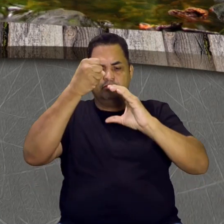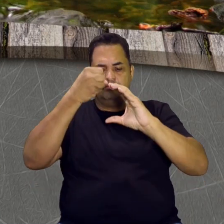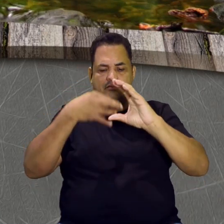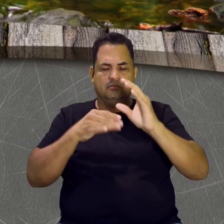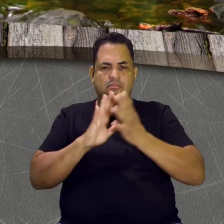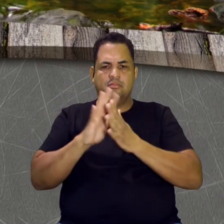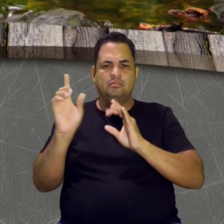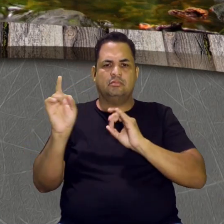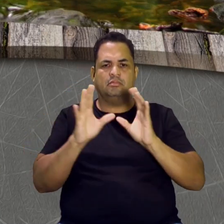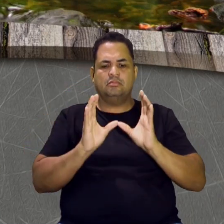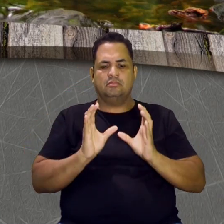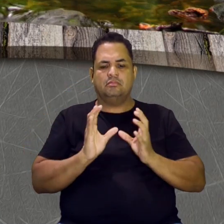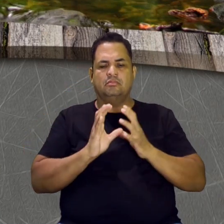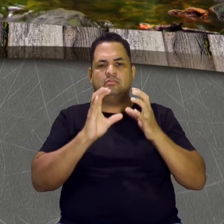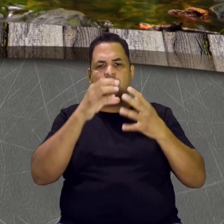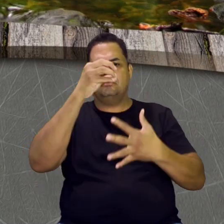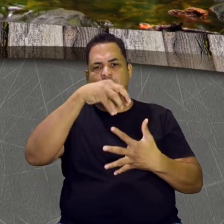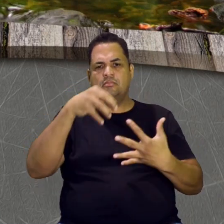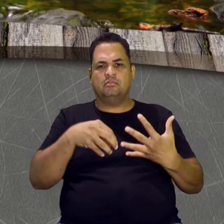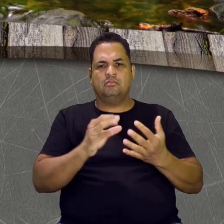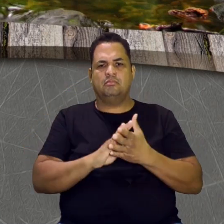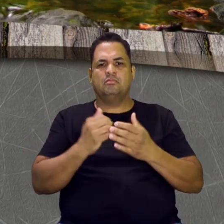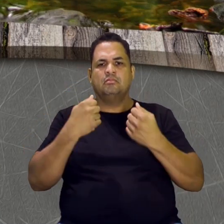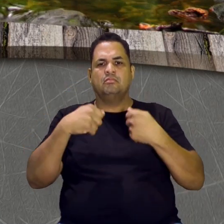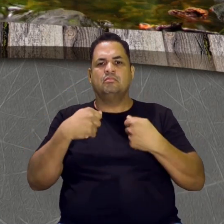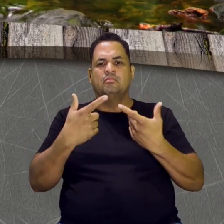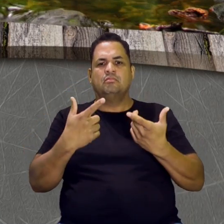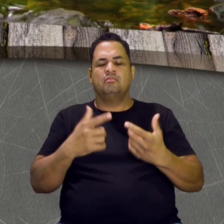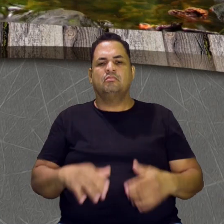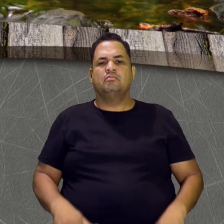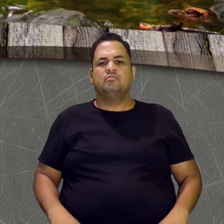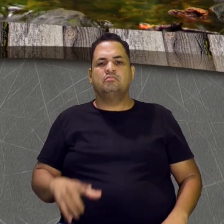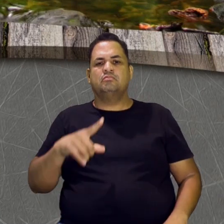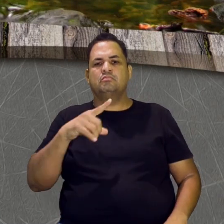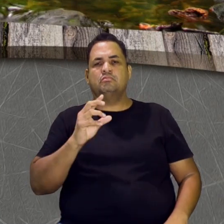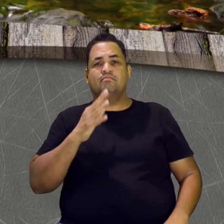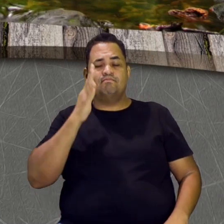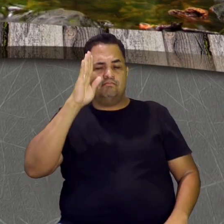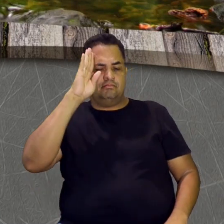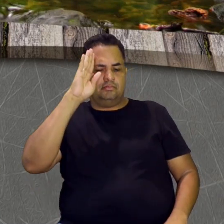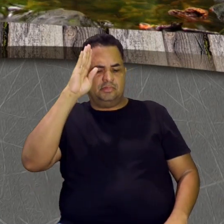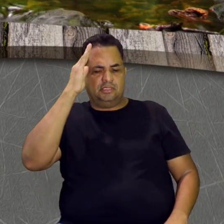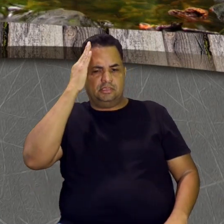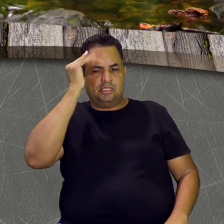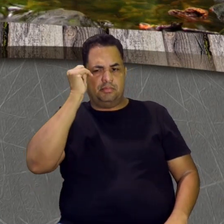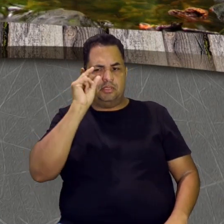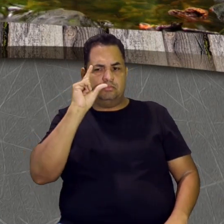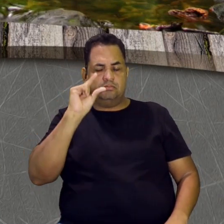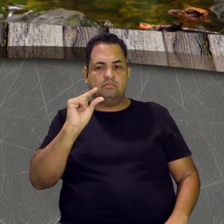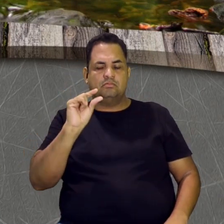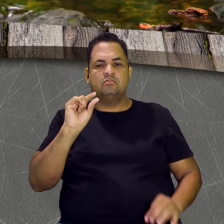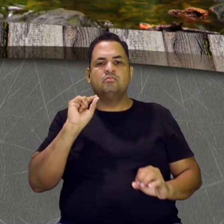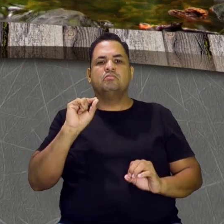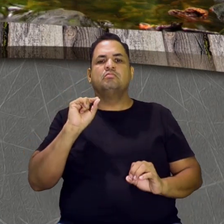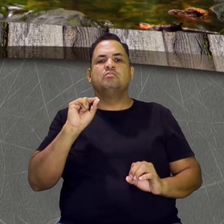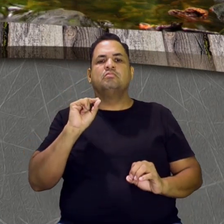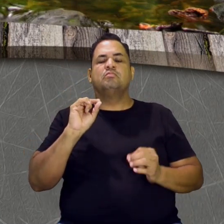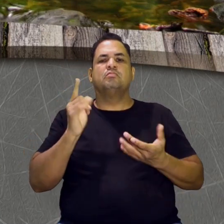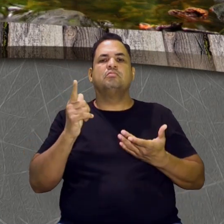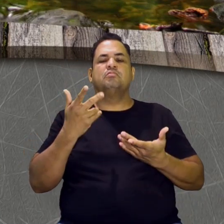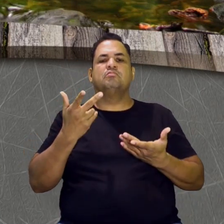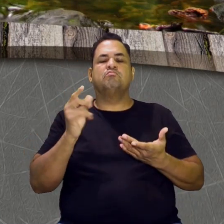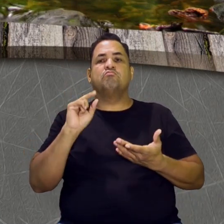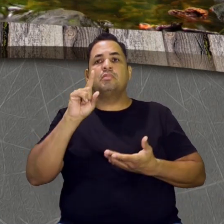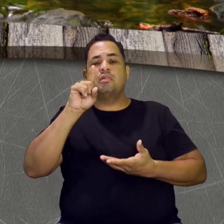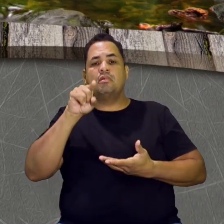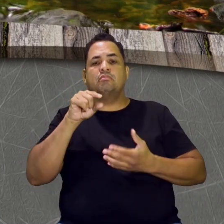de cada um desses reinos, tá bom? Para poder a gente ter uma noção do que seria, do